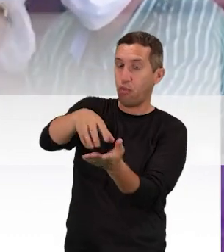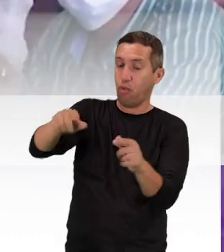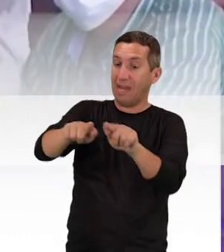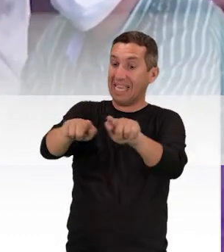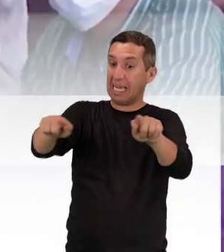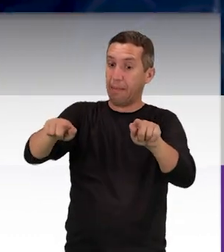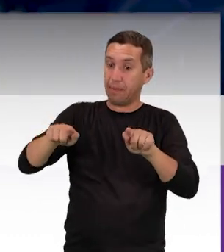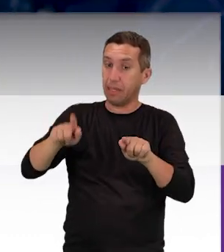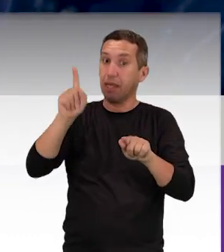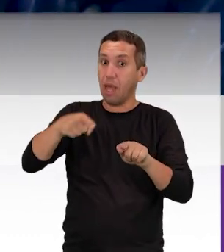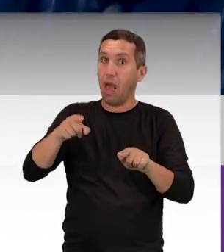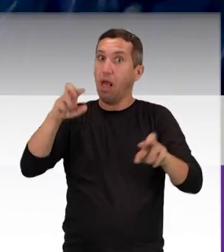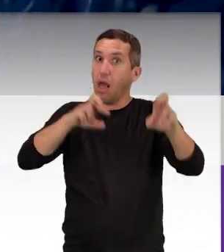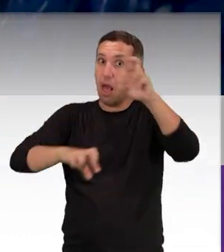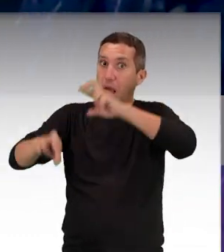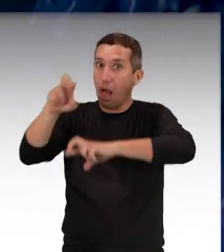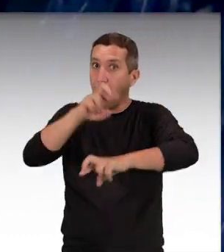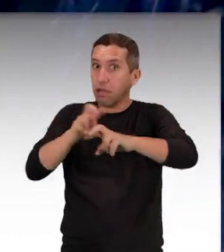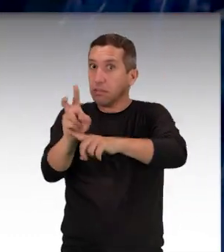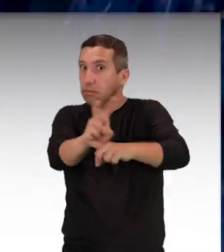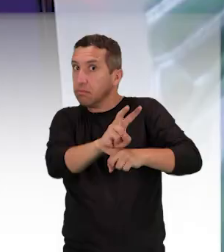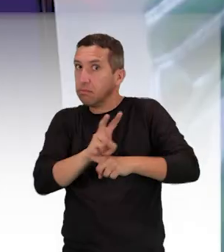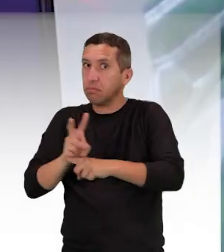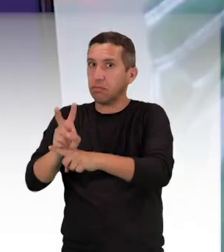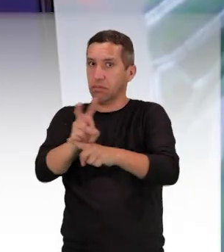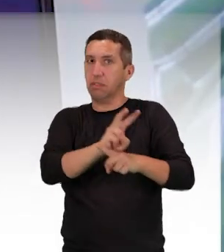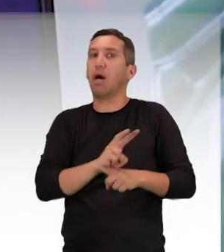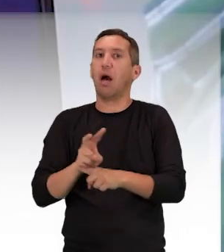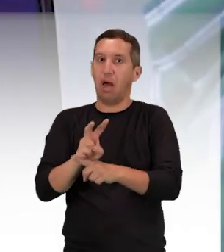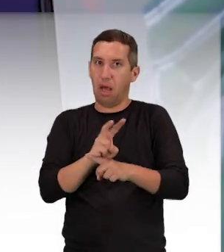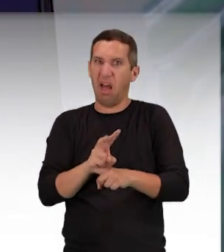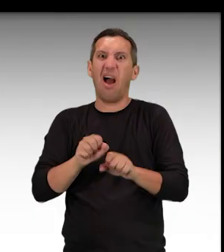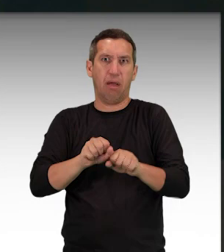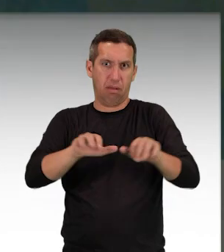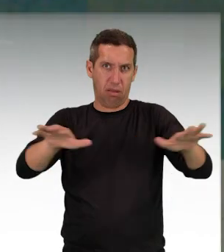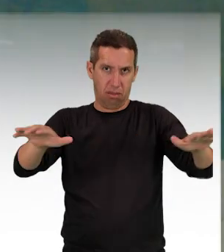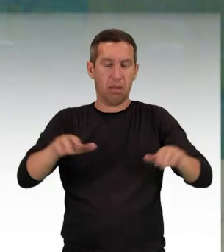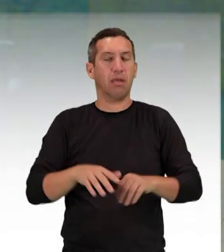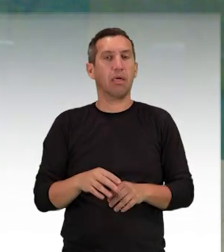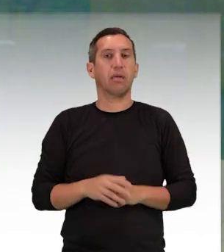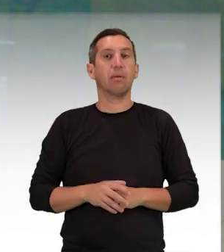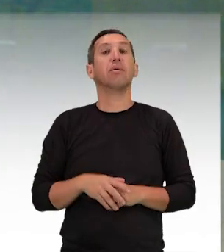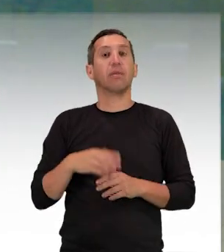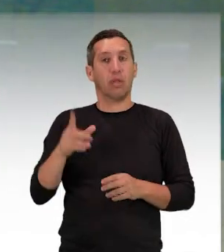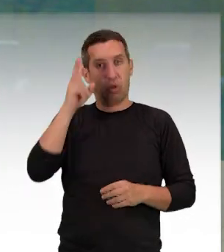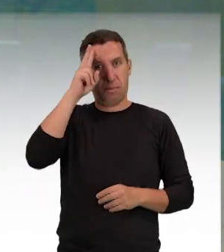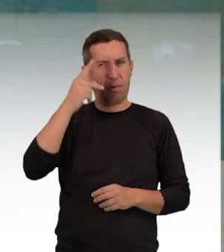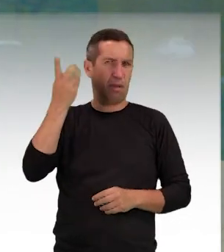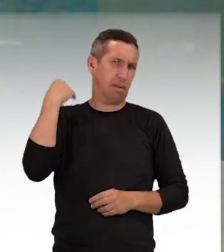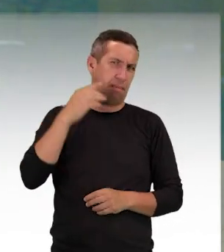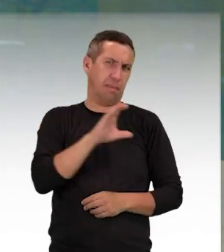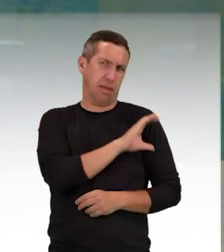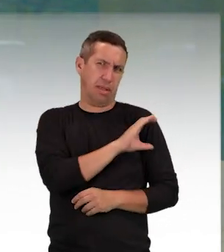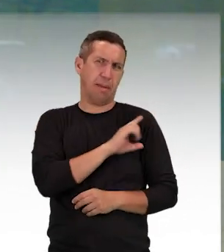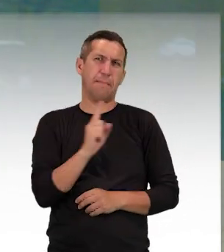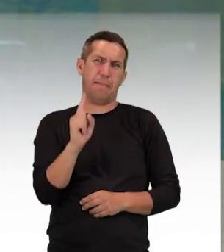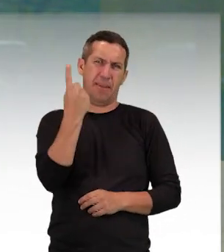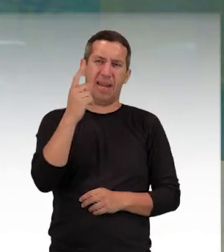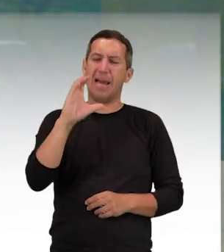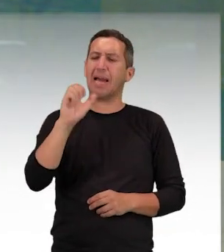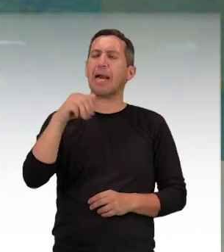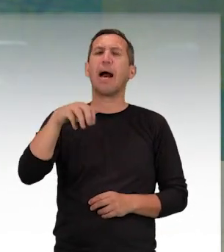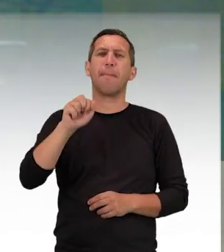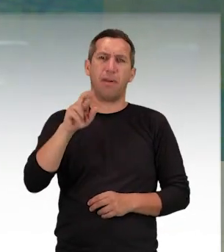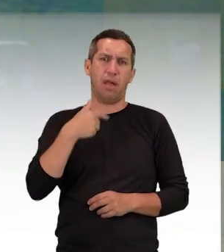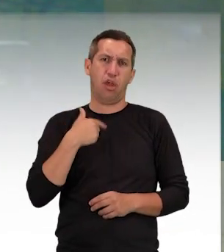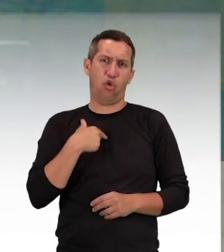criou o GIAC, Gabinete Integrado de Acompanhamento da Epidemia. Logo no início do meu trabalho na coordenação da